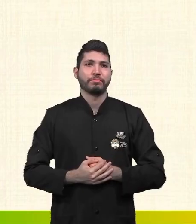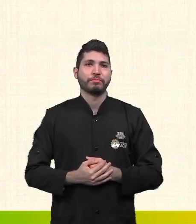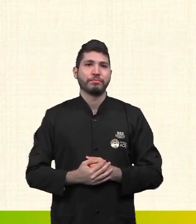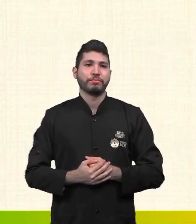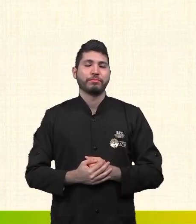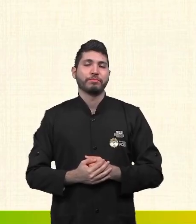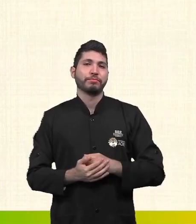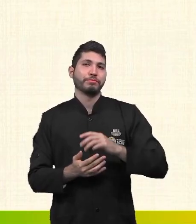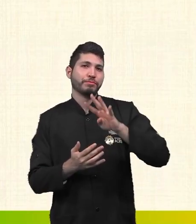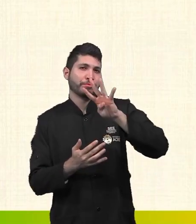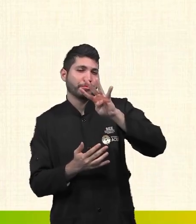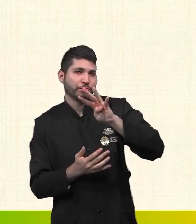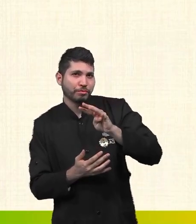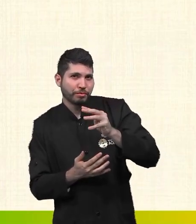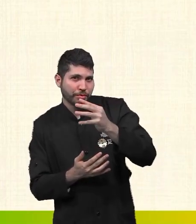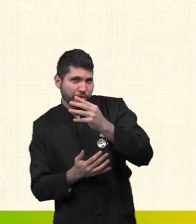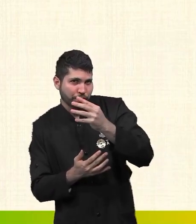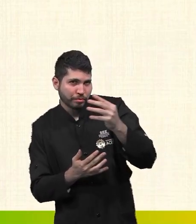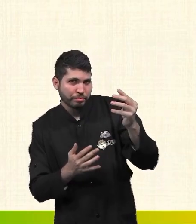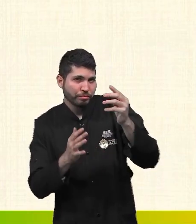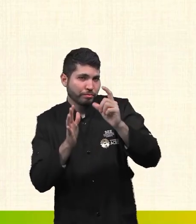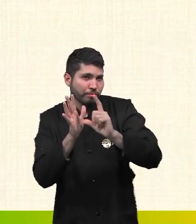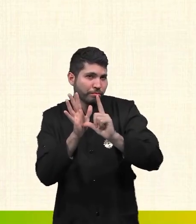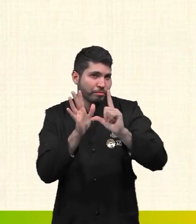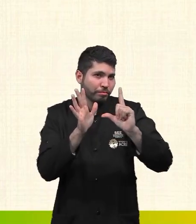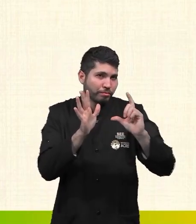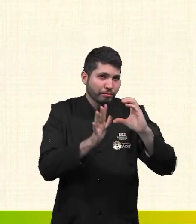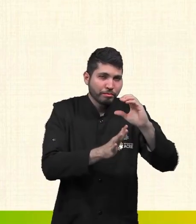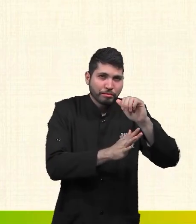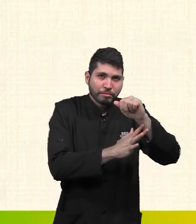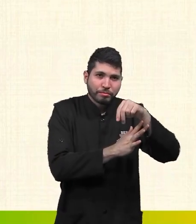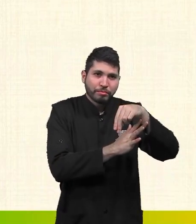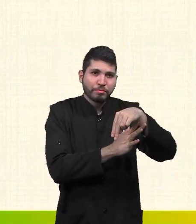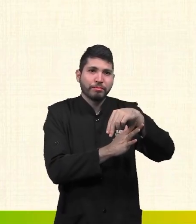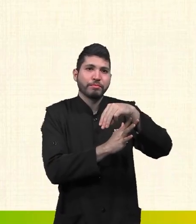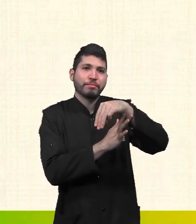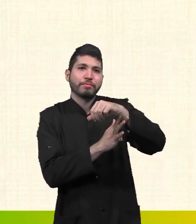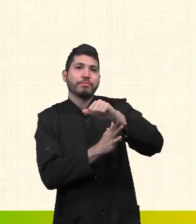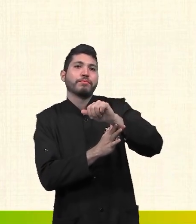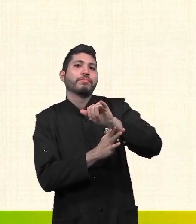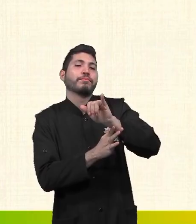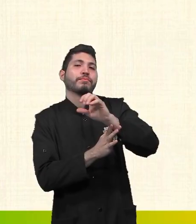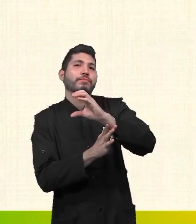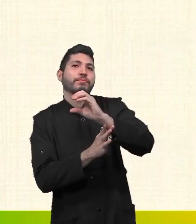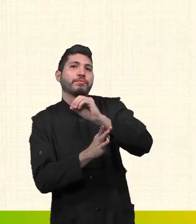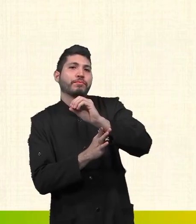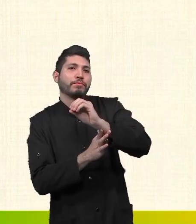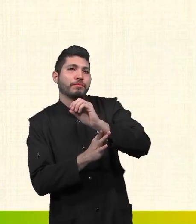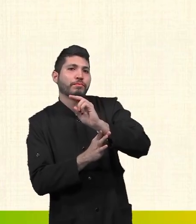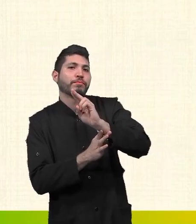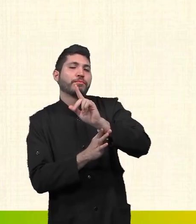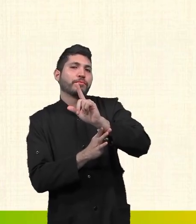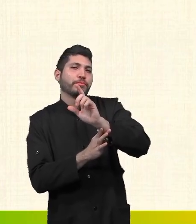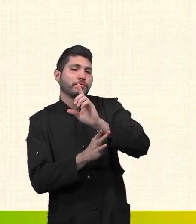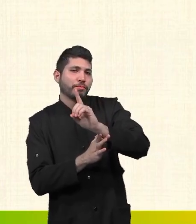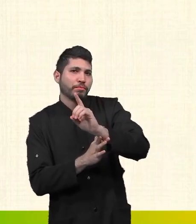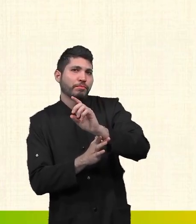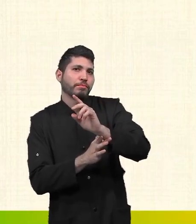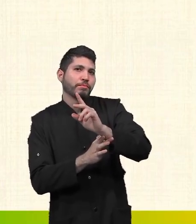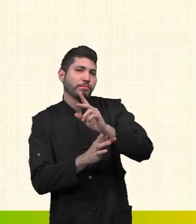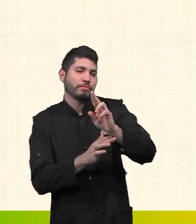quadro, no que nós acabamos de observar, can, may e could podem ser usados em situações parecidas para